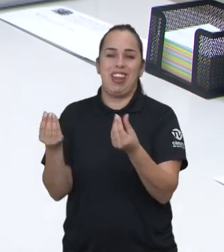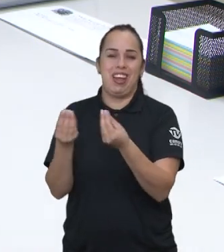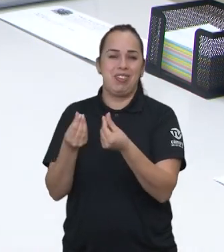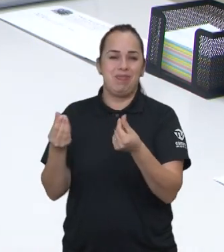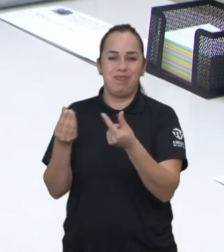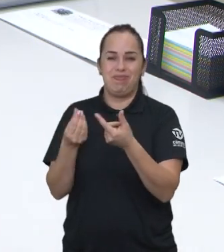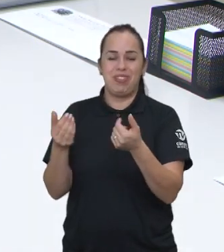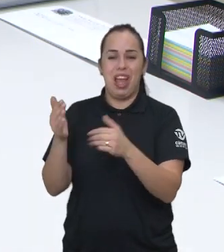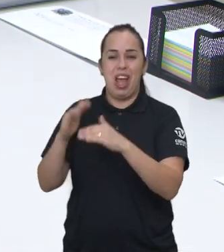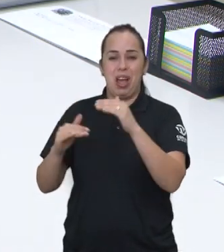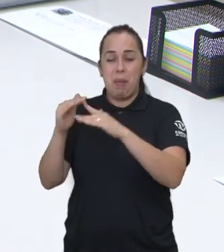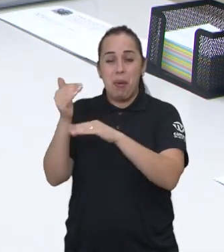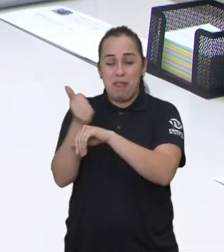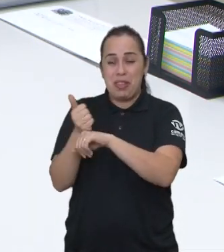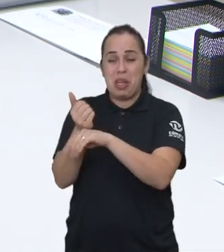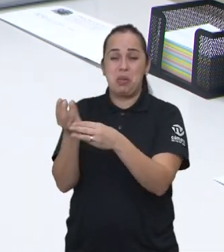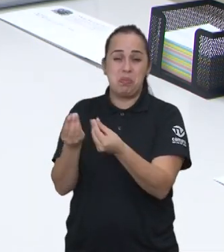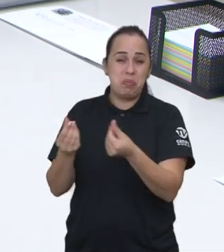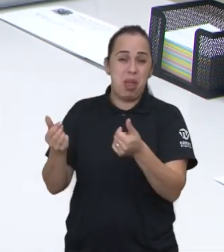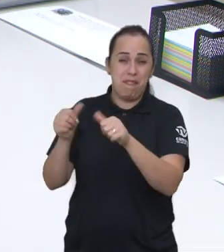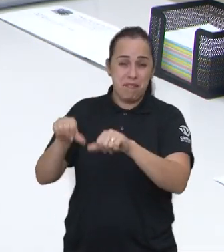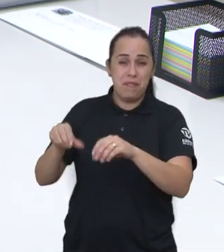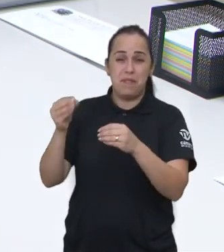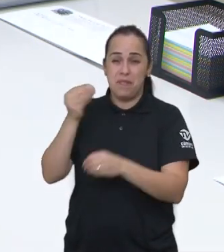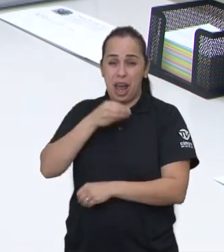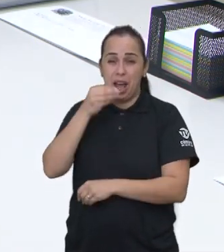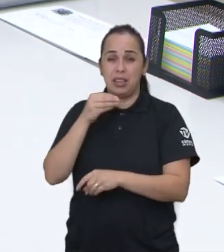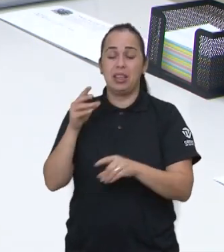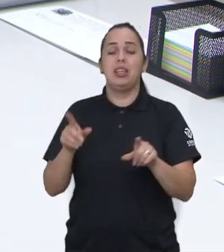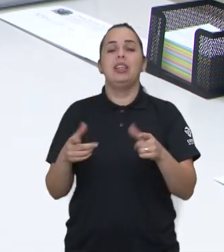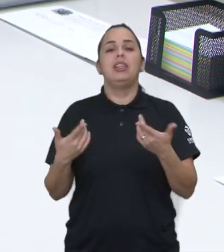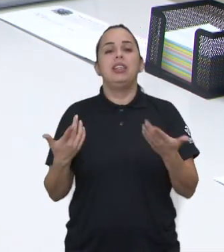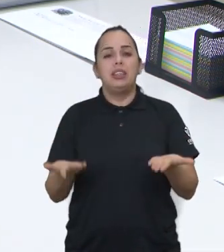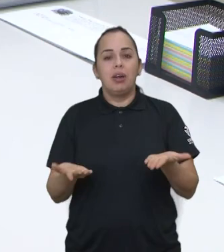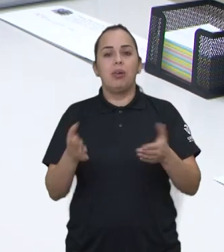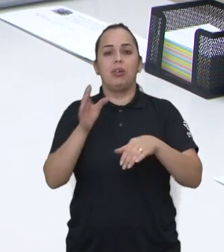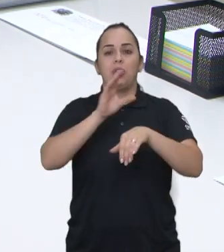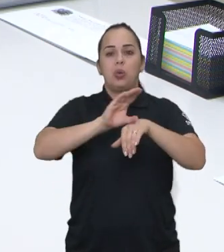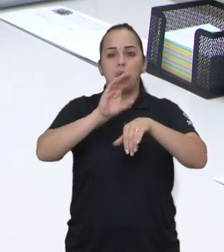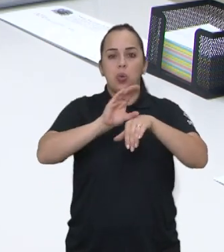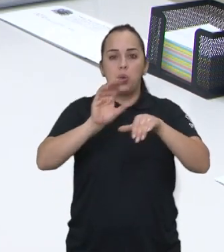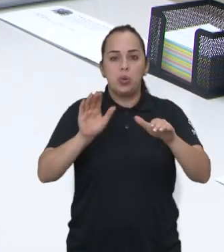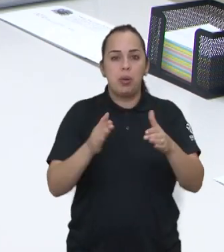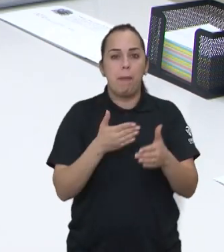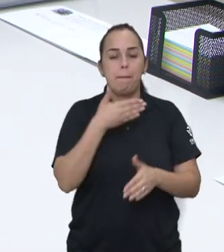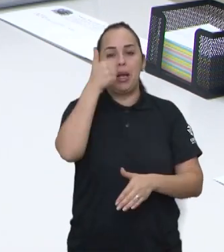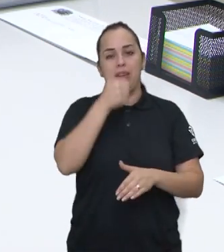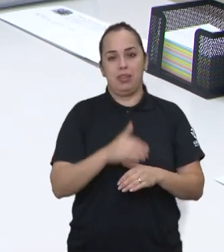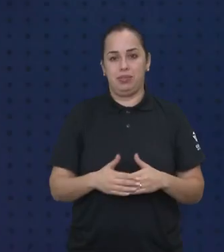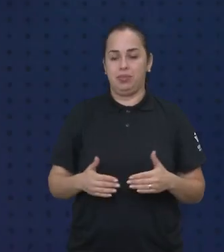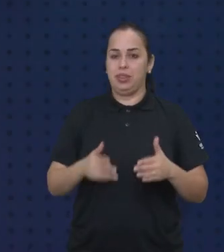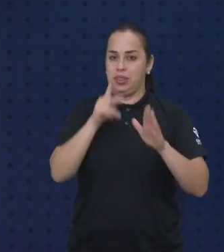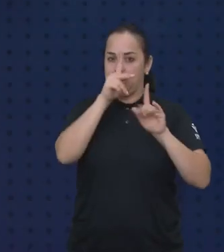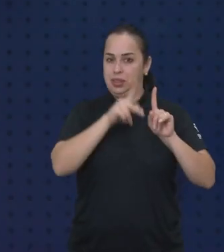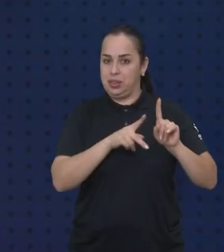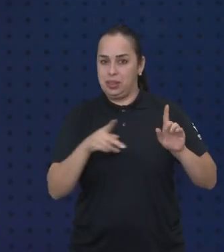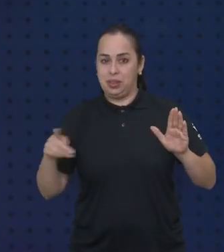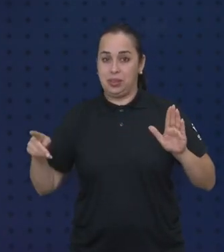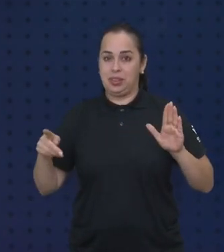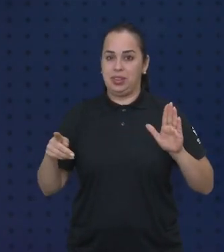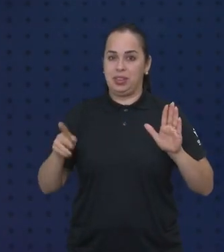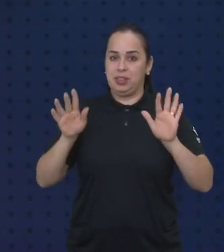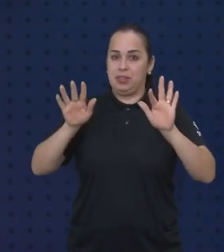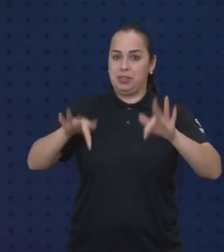qualidade da mão de obra Então qualificando essa mão de obra dando uma oportunidade teu curso superior o